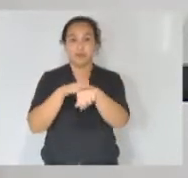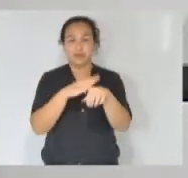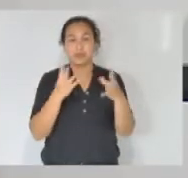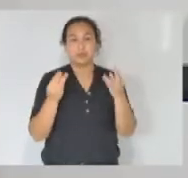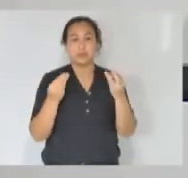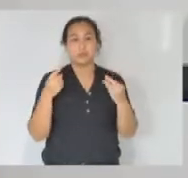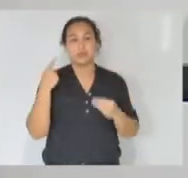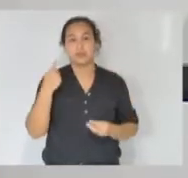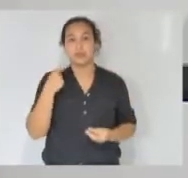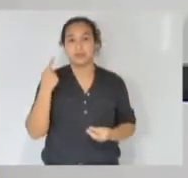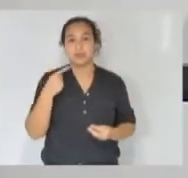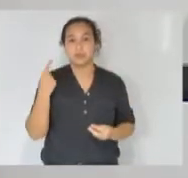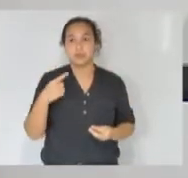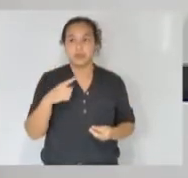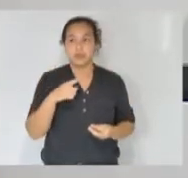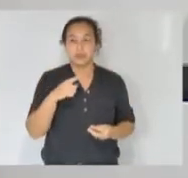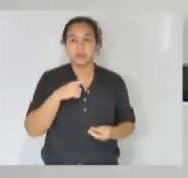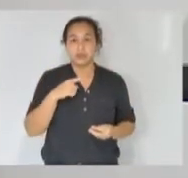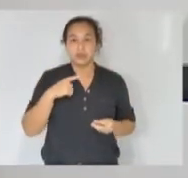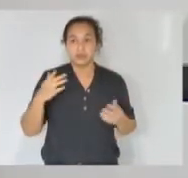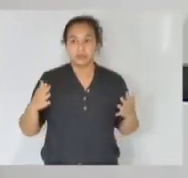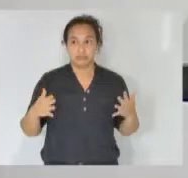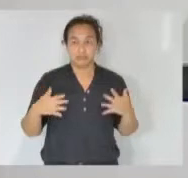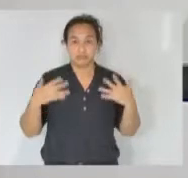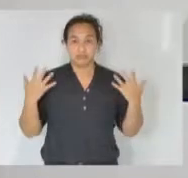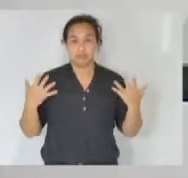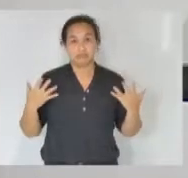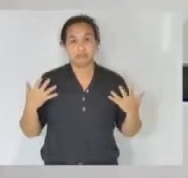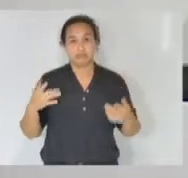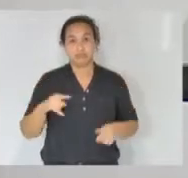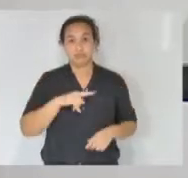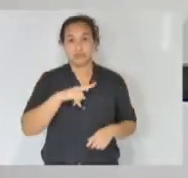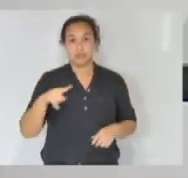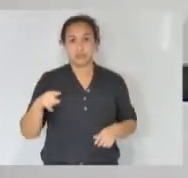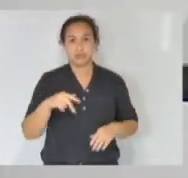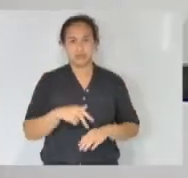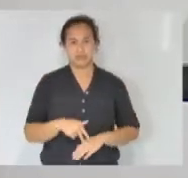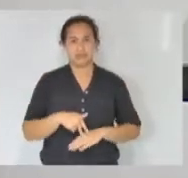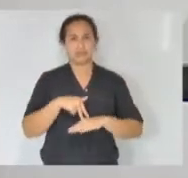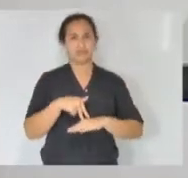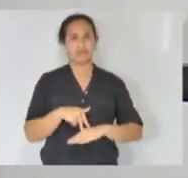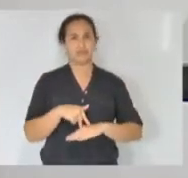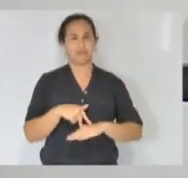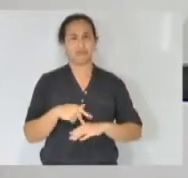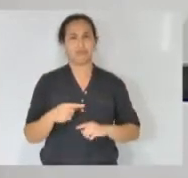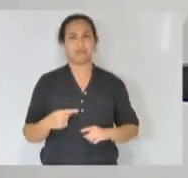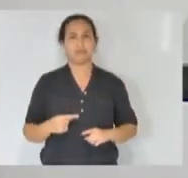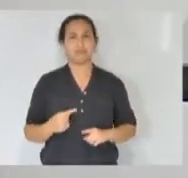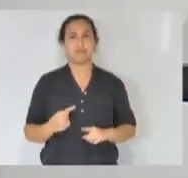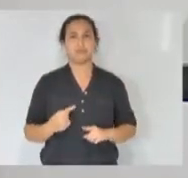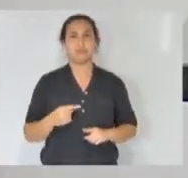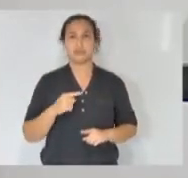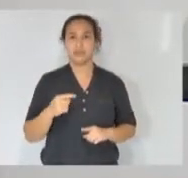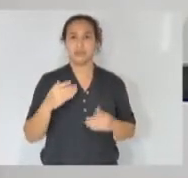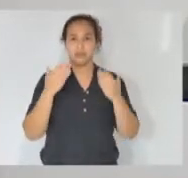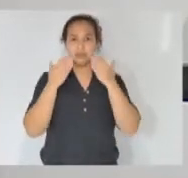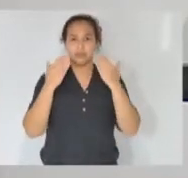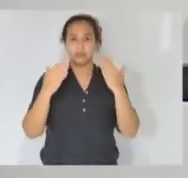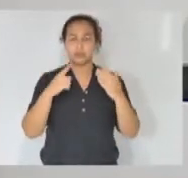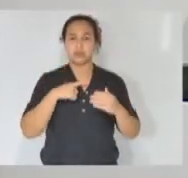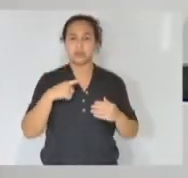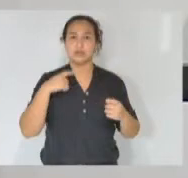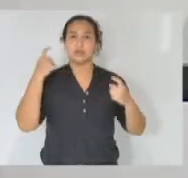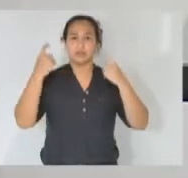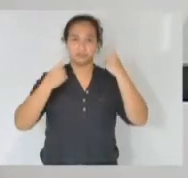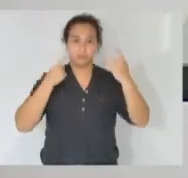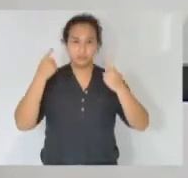deputados que têm me surpreendido com a sua postura, surpreendido positivamente, mostrando que tem essa preocupação